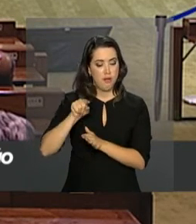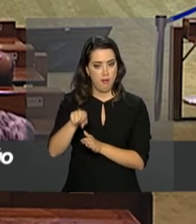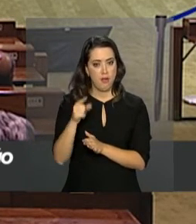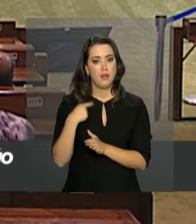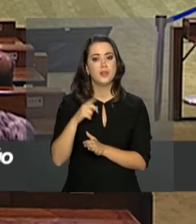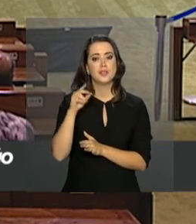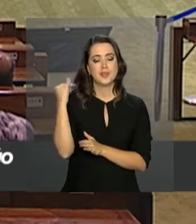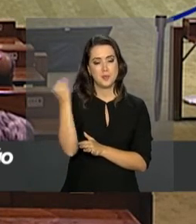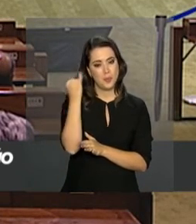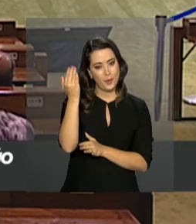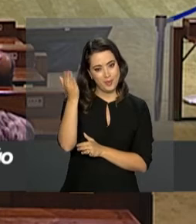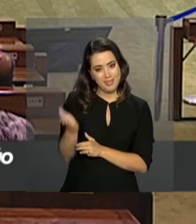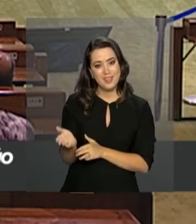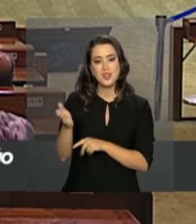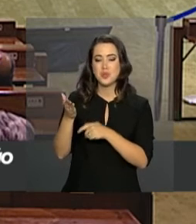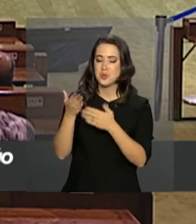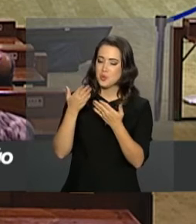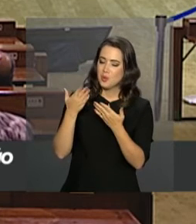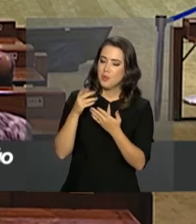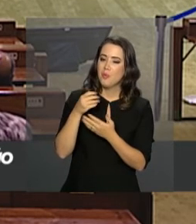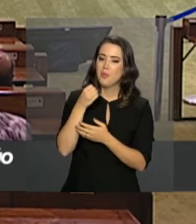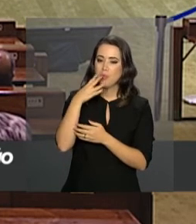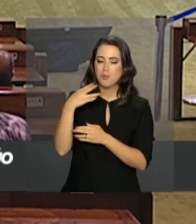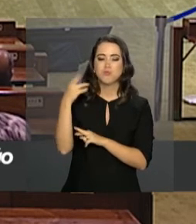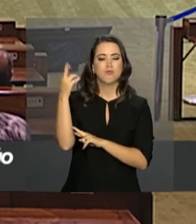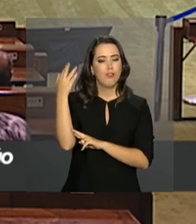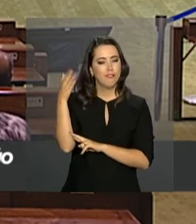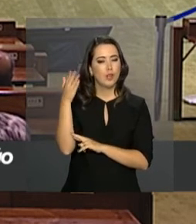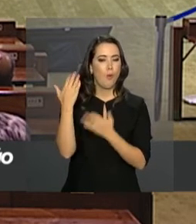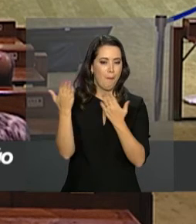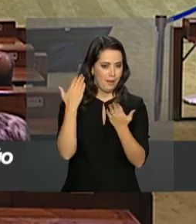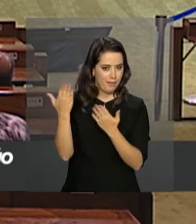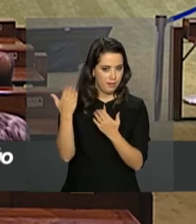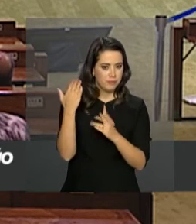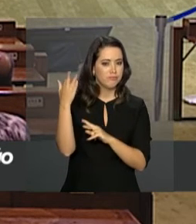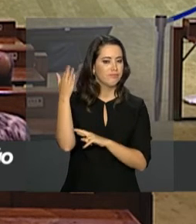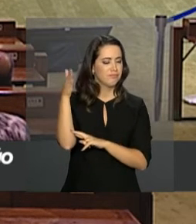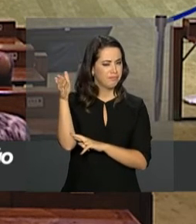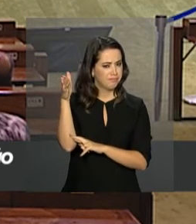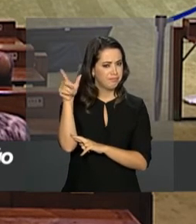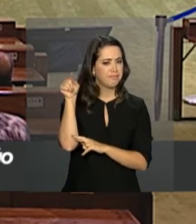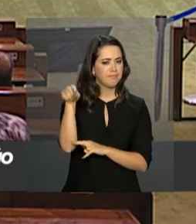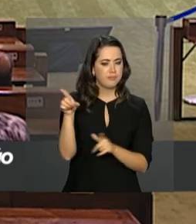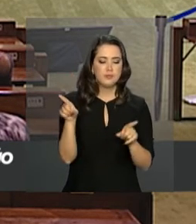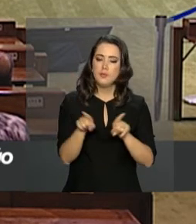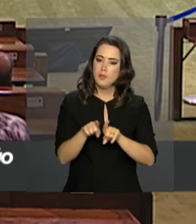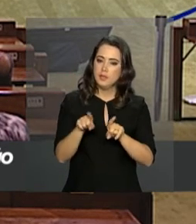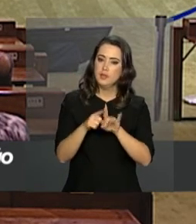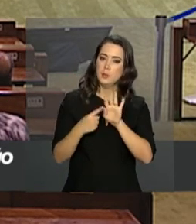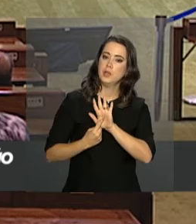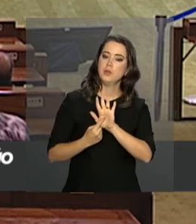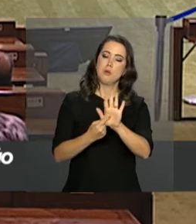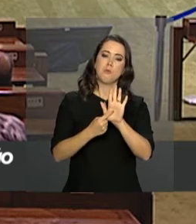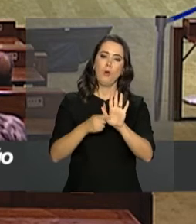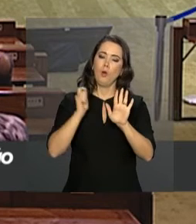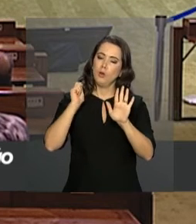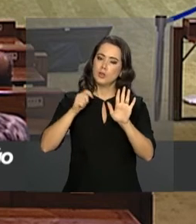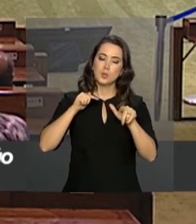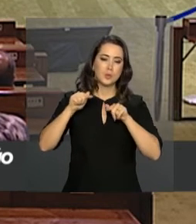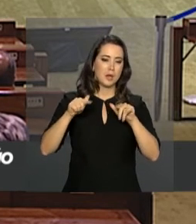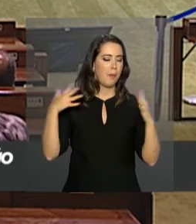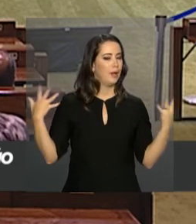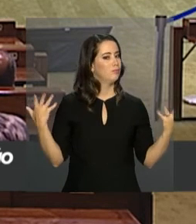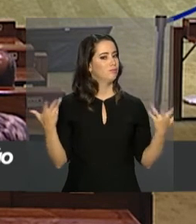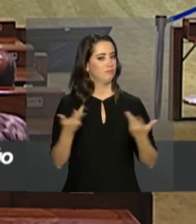diplomático extraordinário também é a revelação da competência extraordinária de todos aqueles que fazem